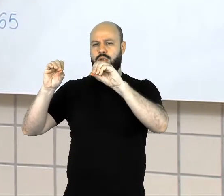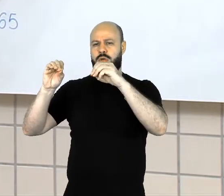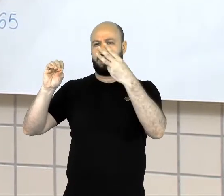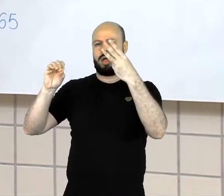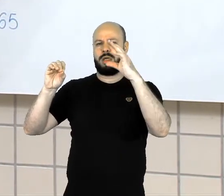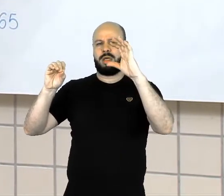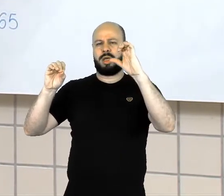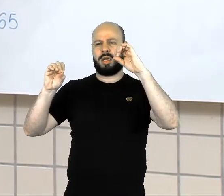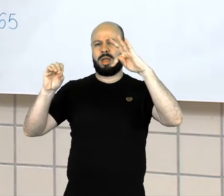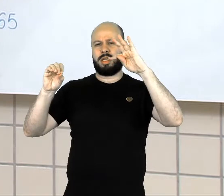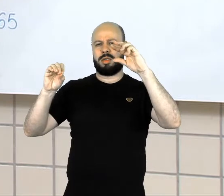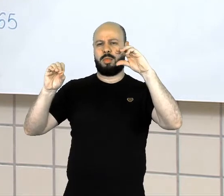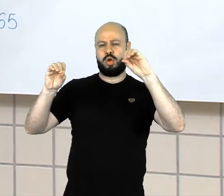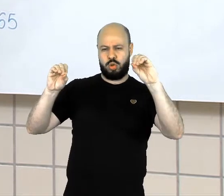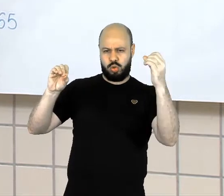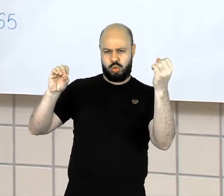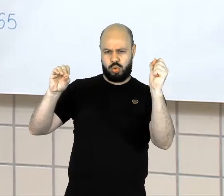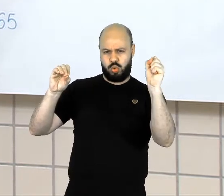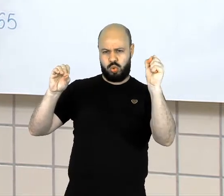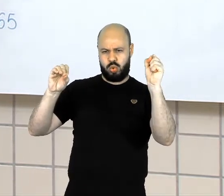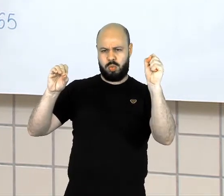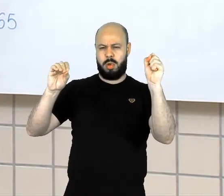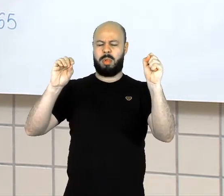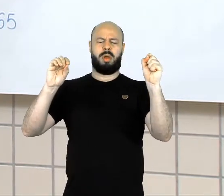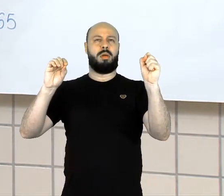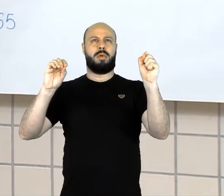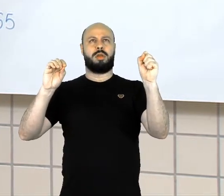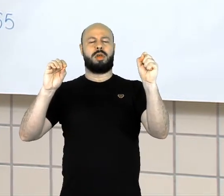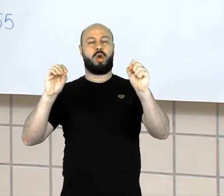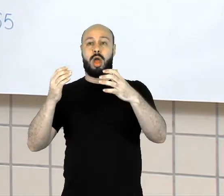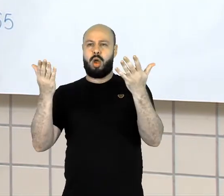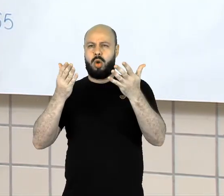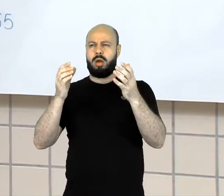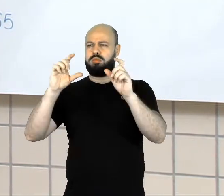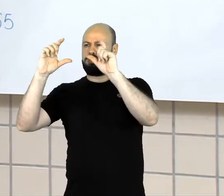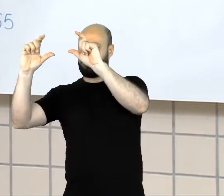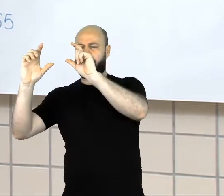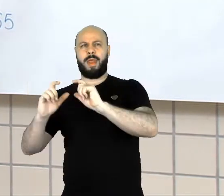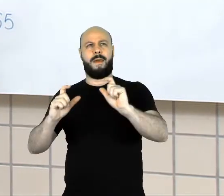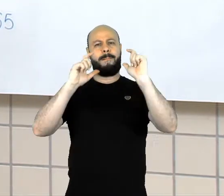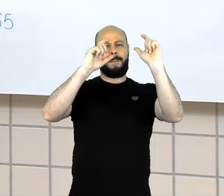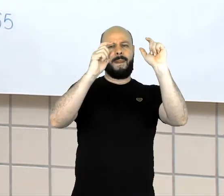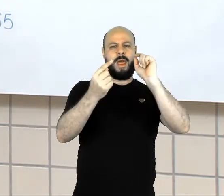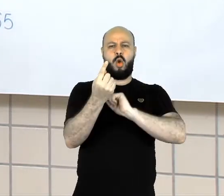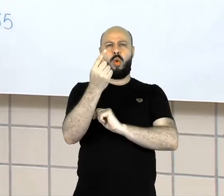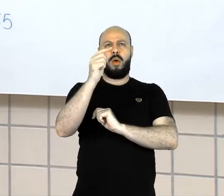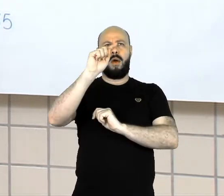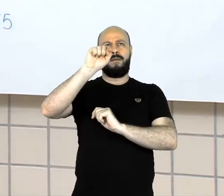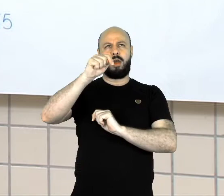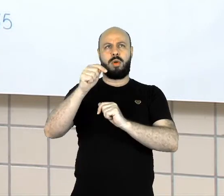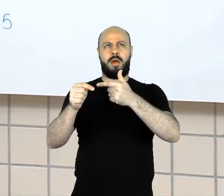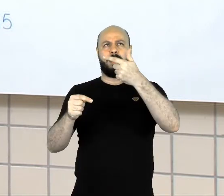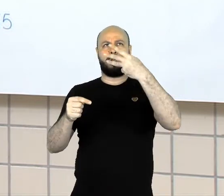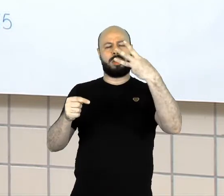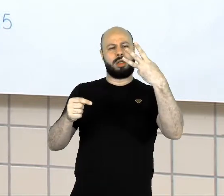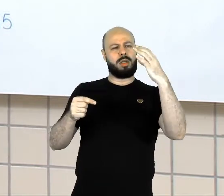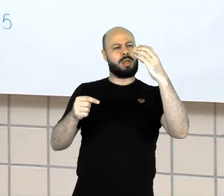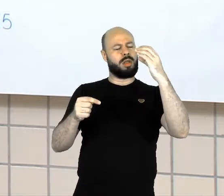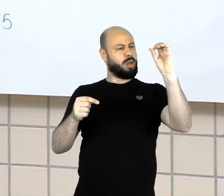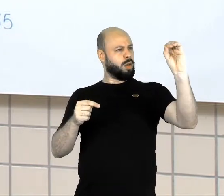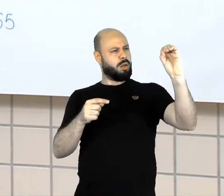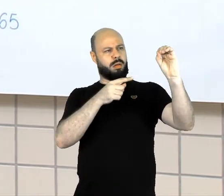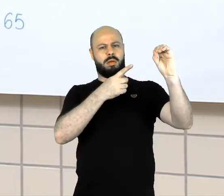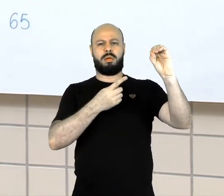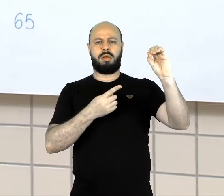230 milésimos, ou um inteiro, 2 décimos, 3 centésimos e 0 milésimos. Se você olhar